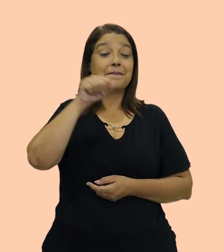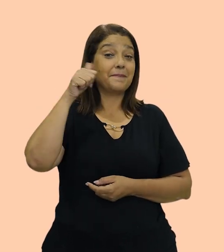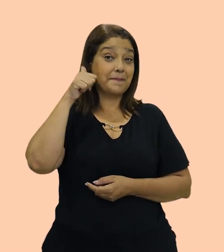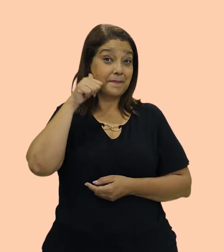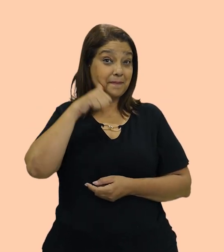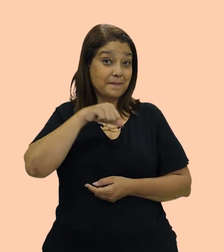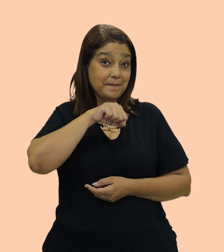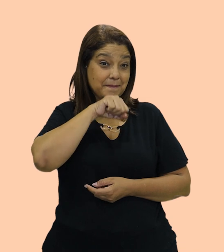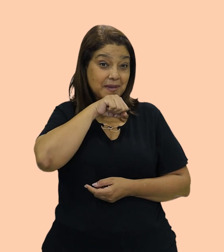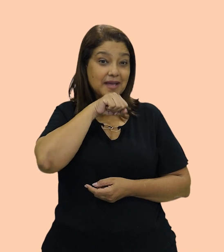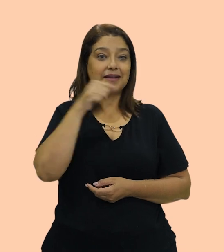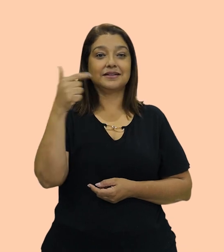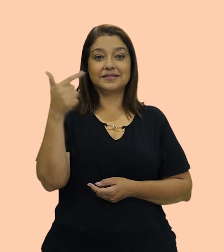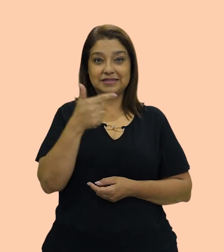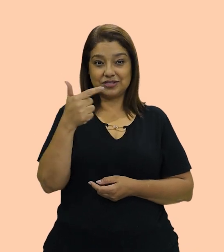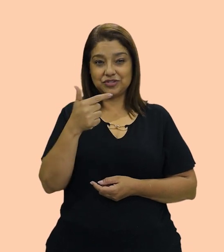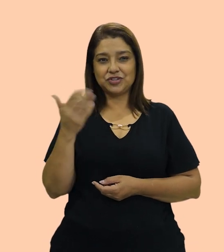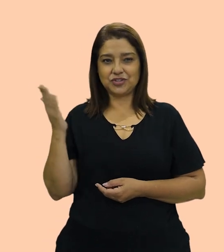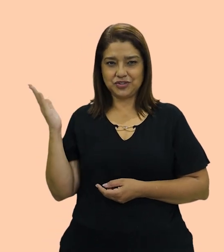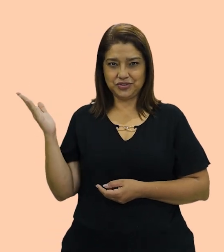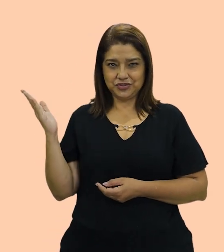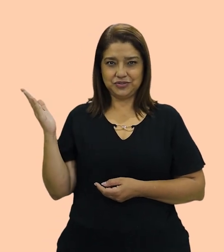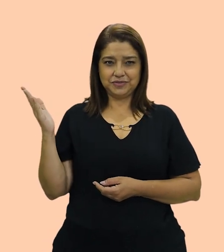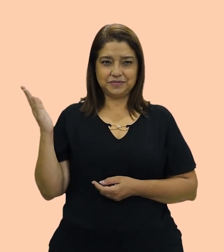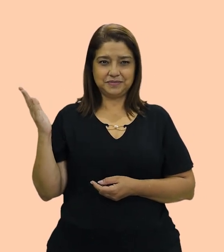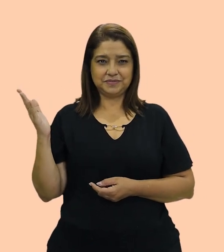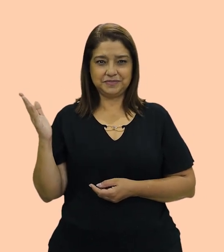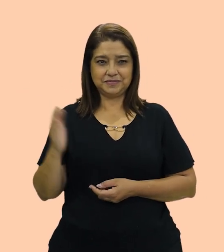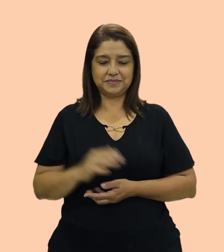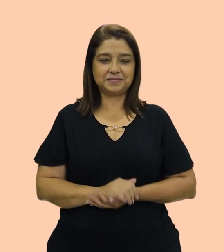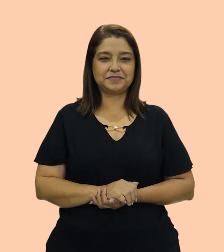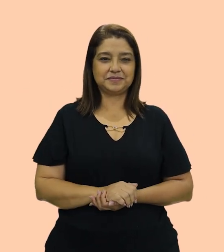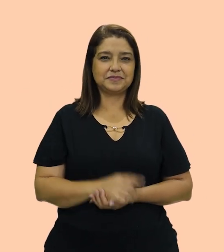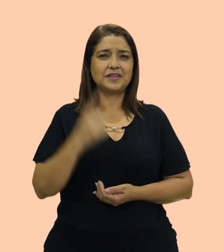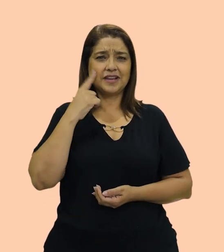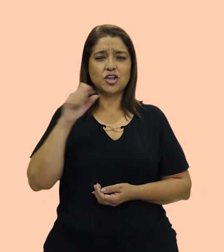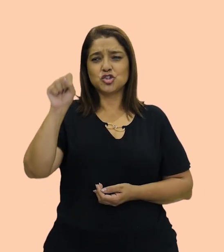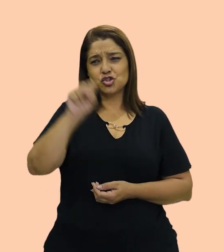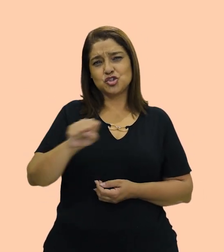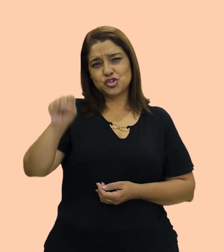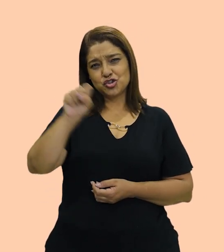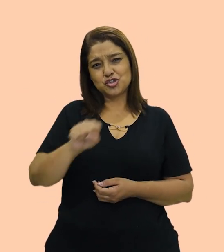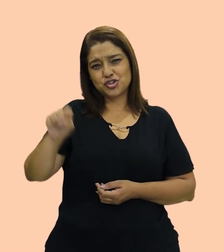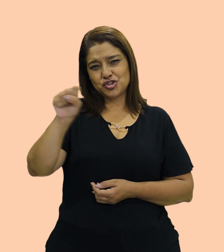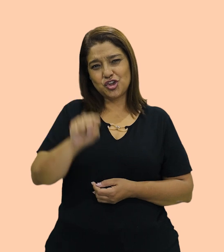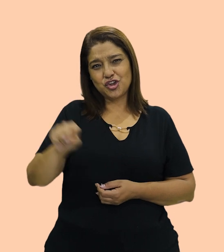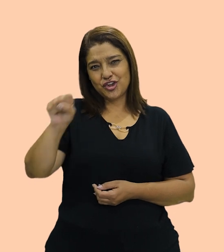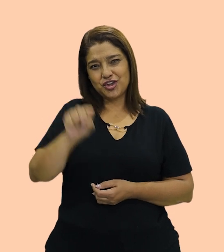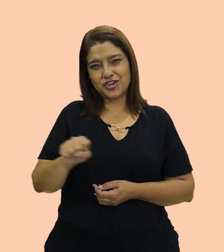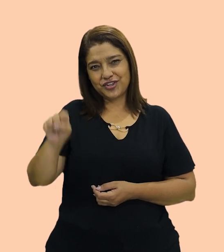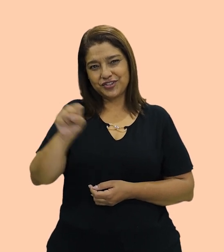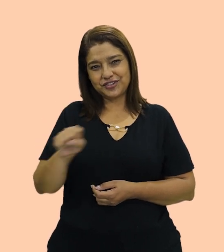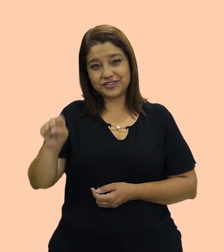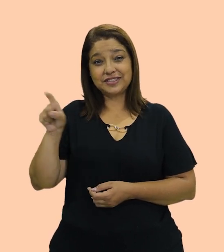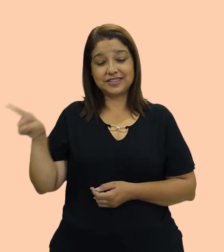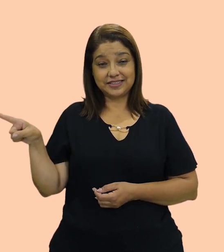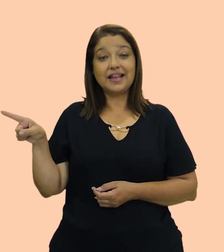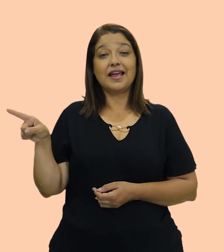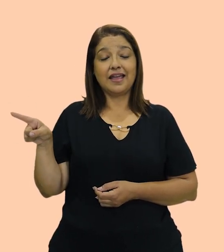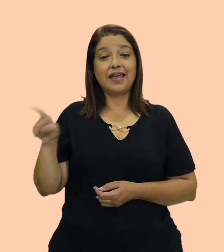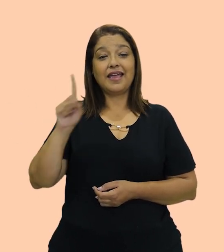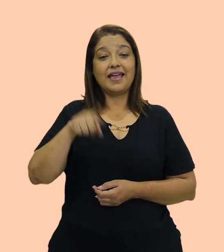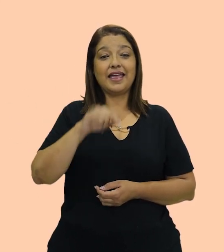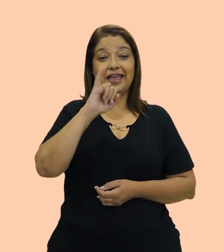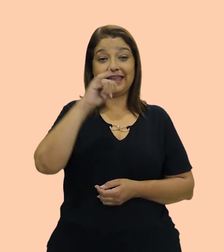law. Olha a cara brava dessa sogra, pessoal. Então, nós temos mother in law. Esse